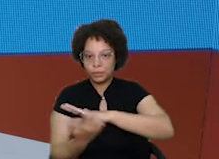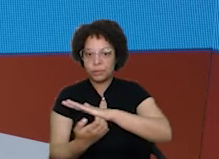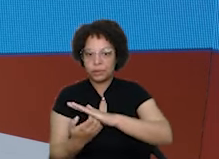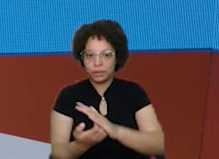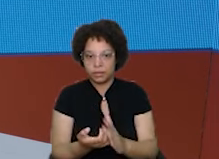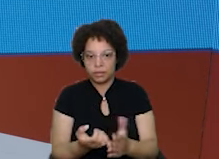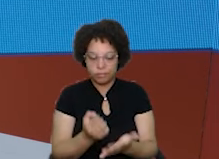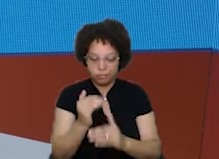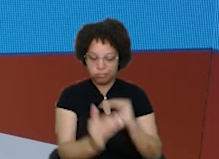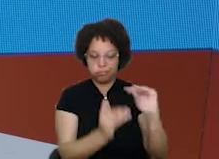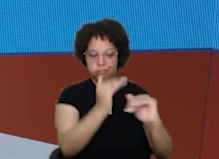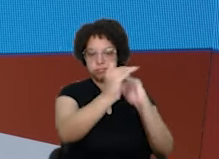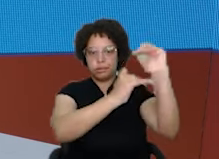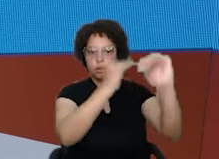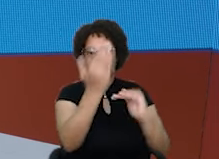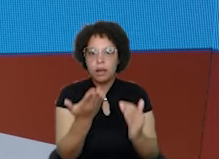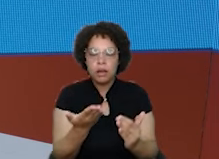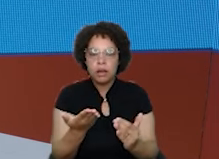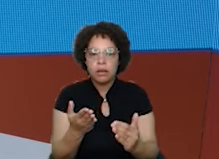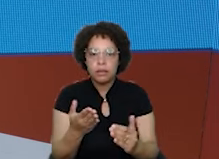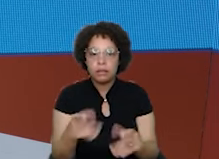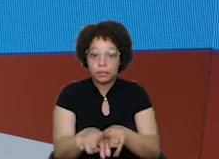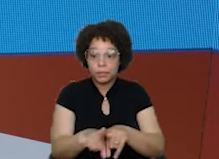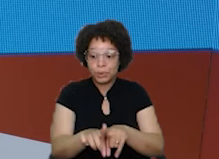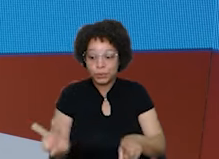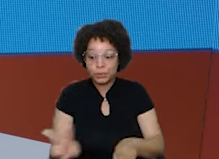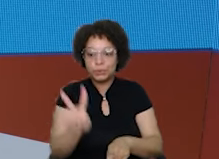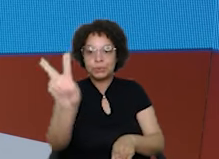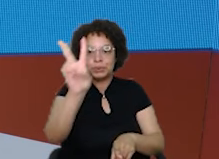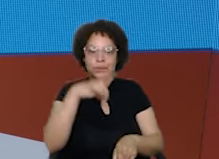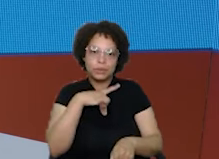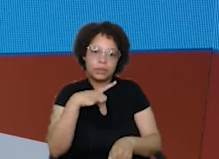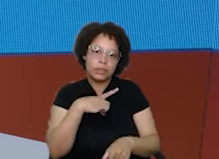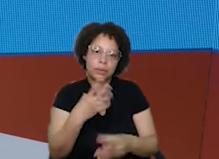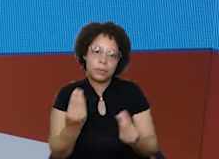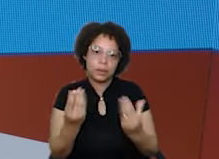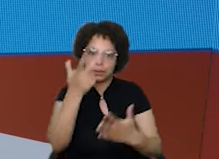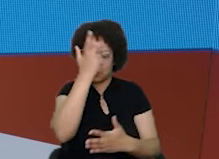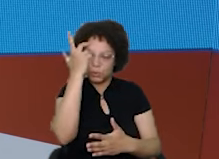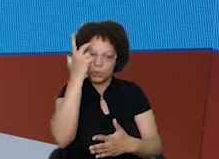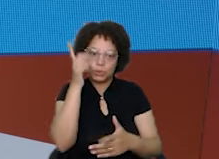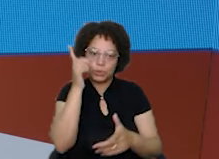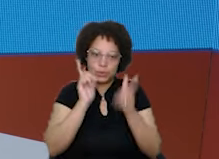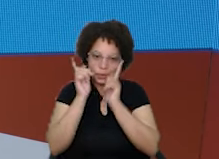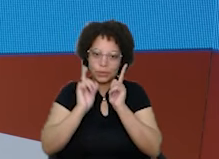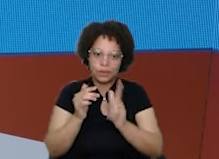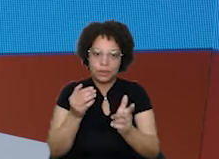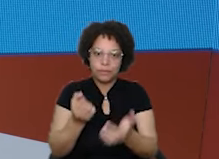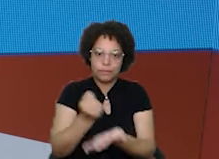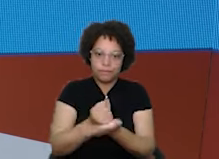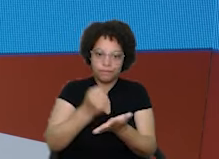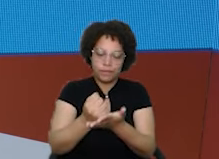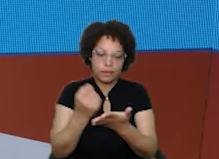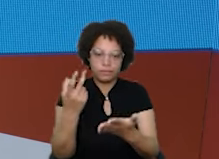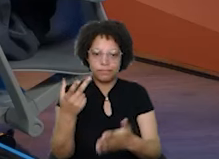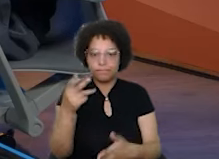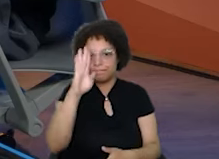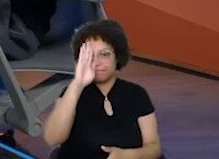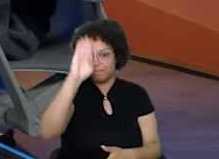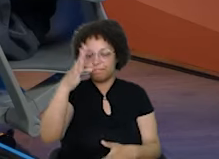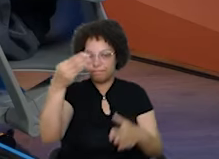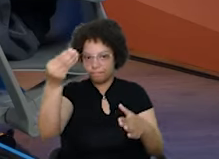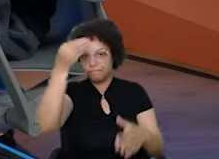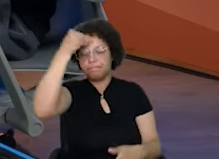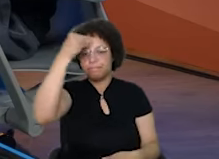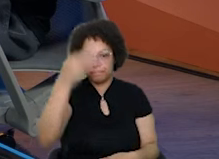dela o valor que ela tem para entregar pro consumidor e para reforçar a marca dela né a identidade da marca dela legal